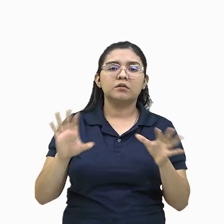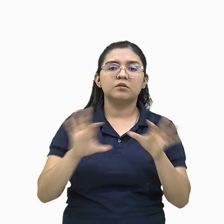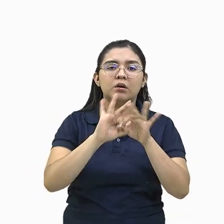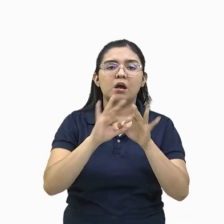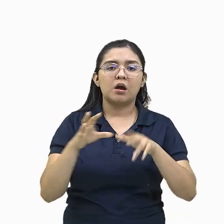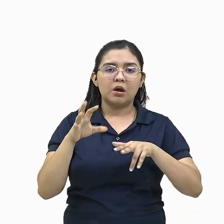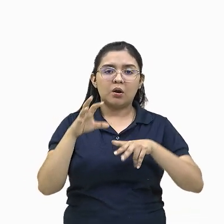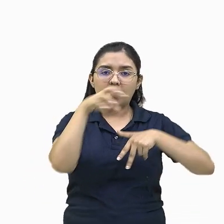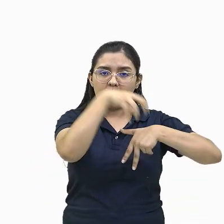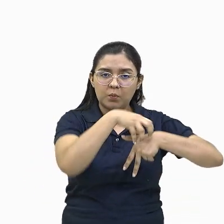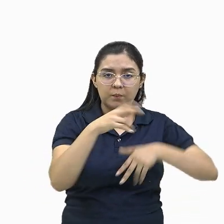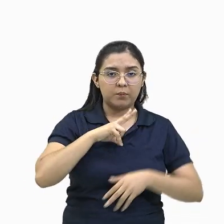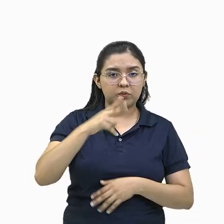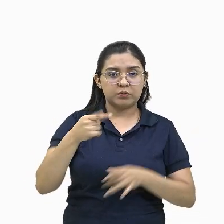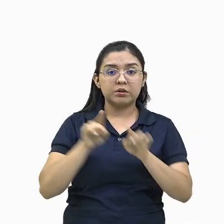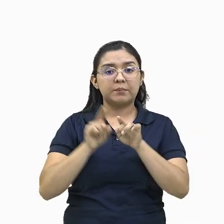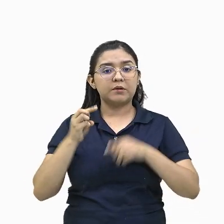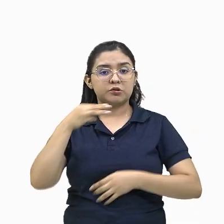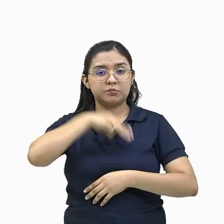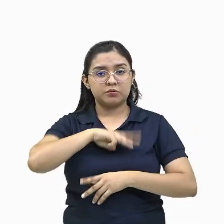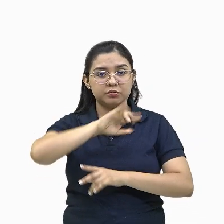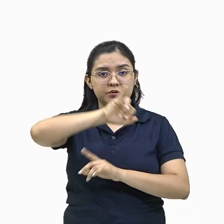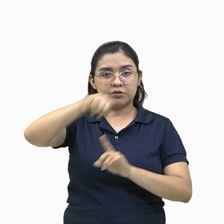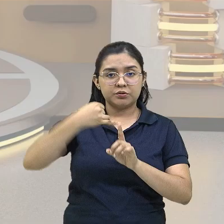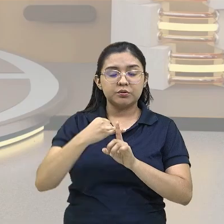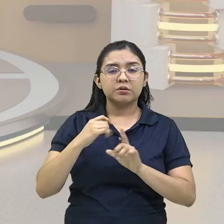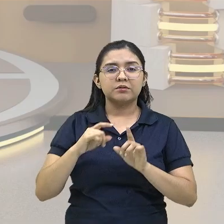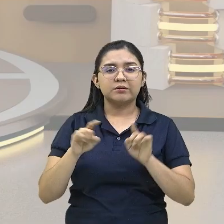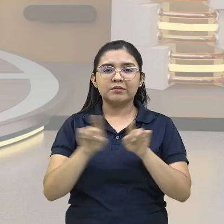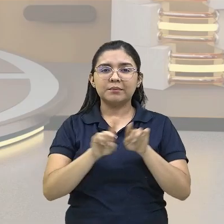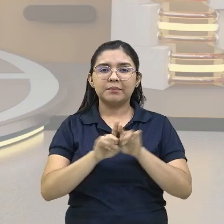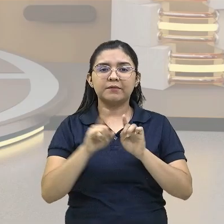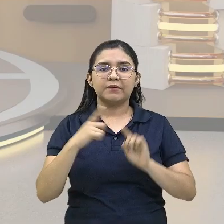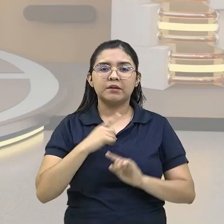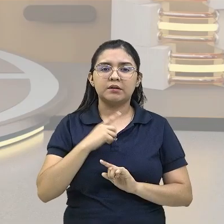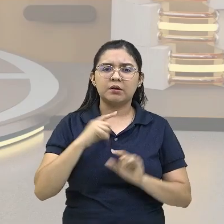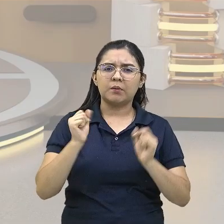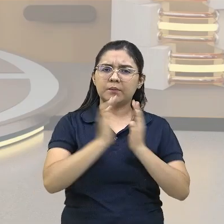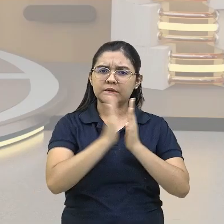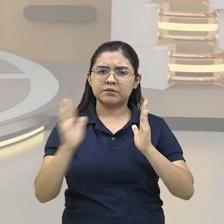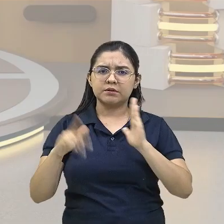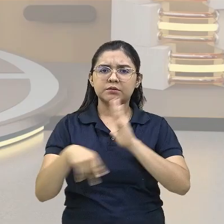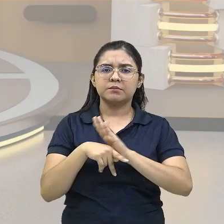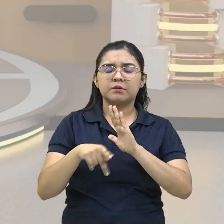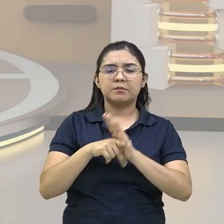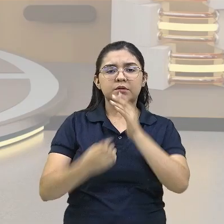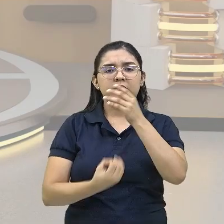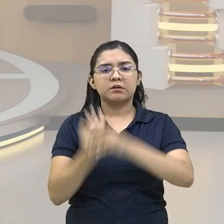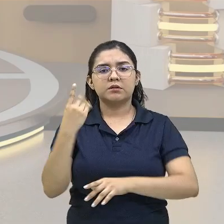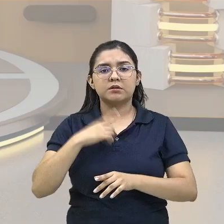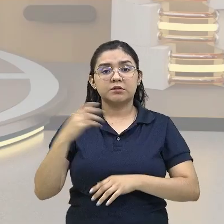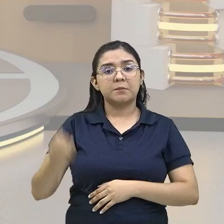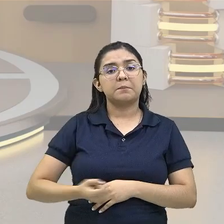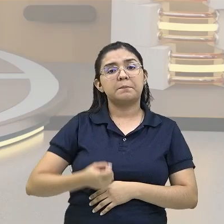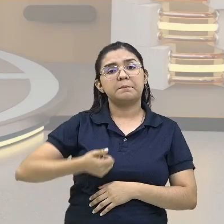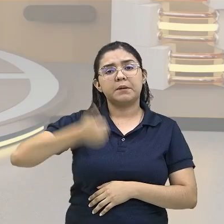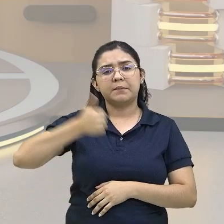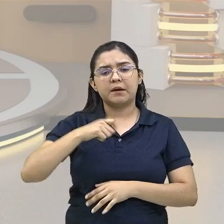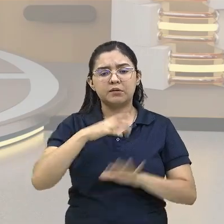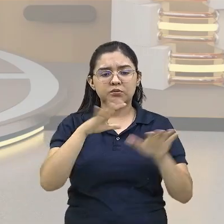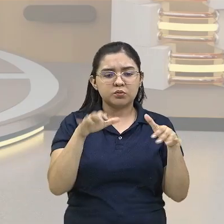coroa portuguesa e as missões jesuítas, nós vamos ter então o processo de formação das primeiras vilas, dos primeiros